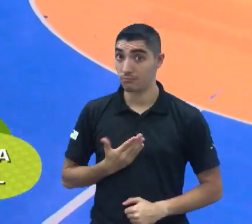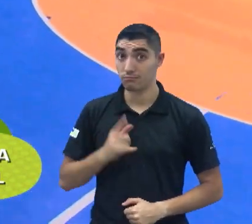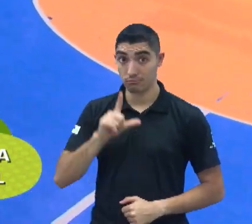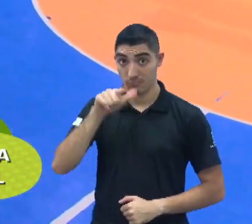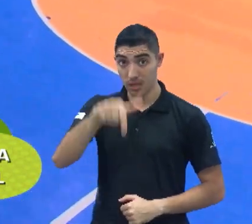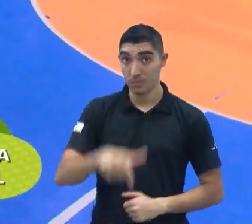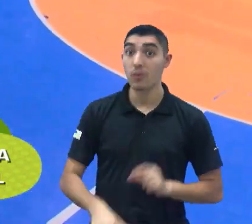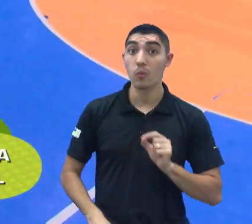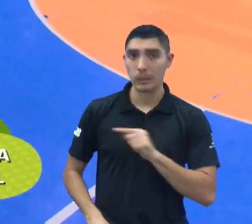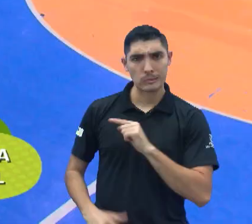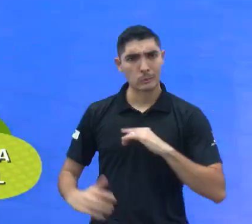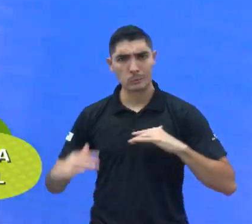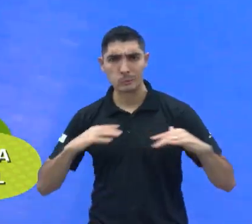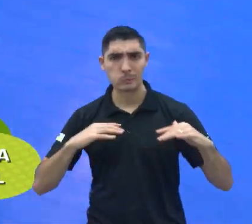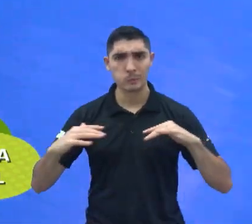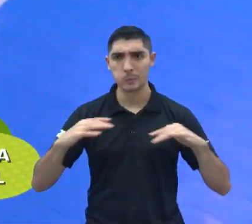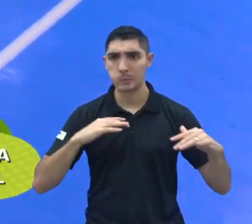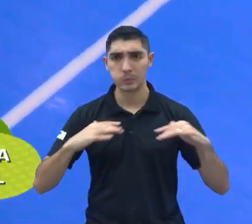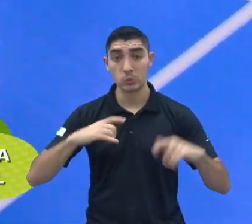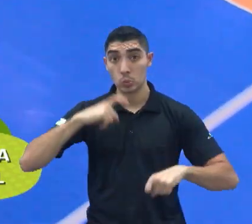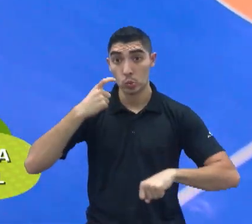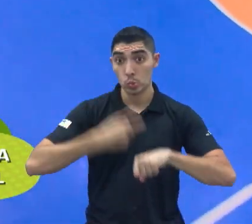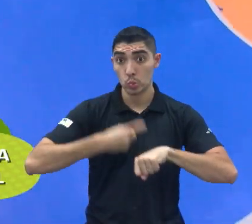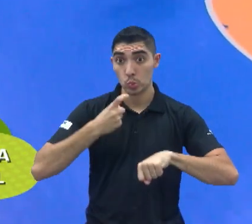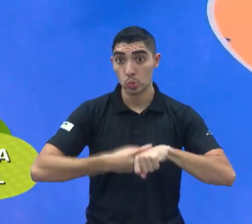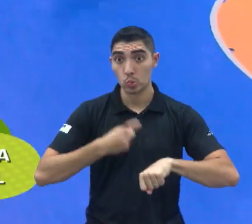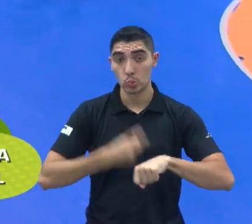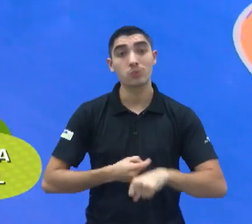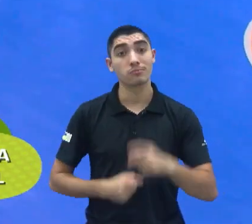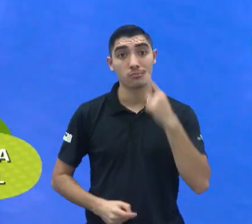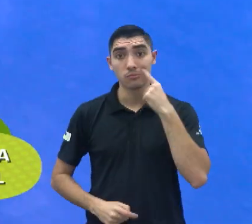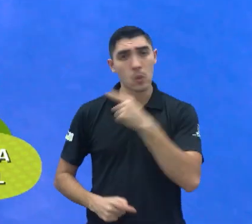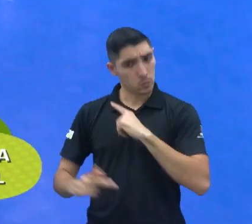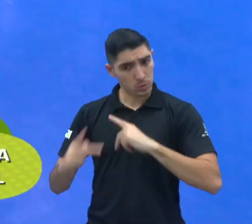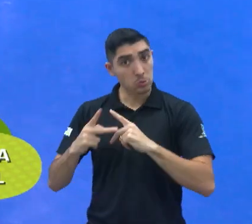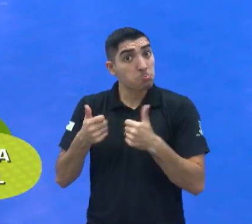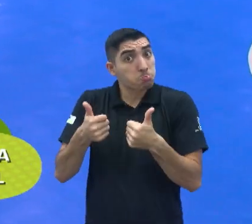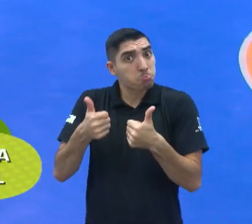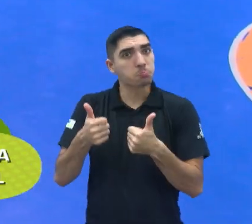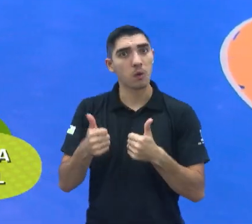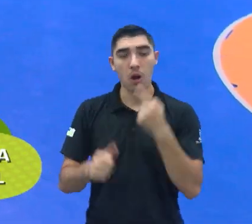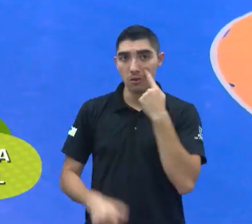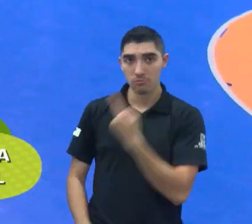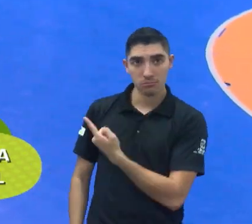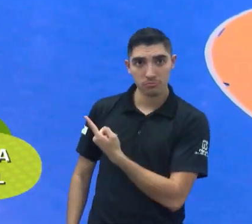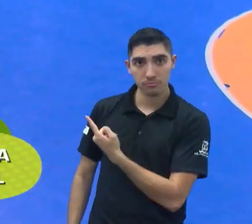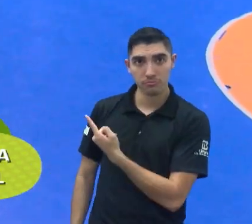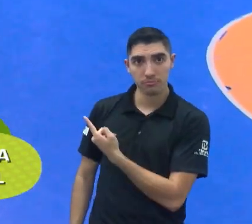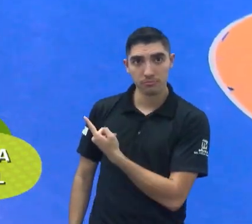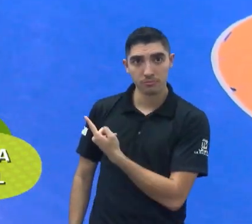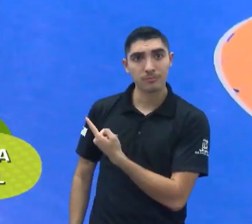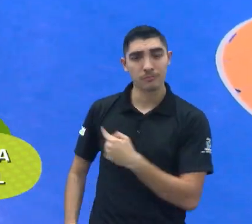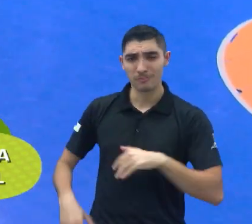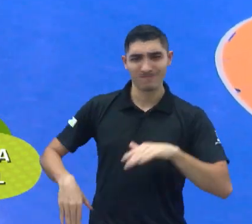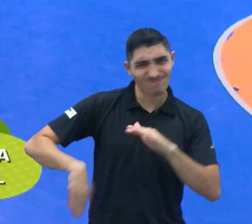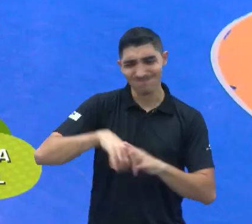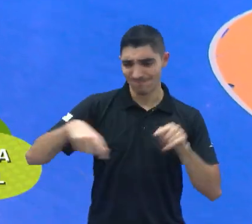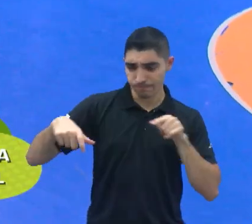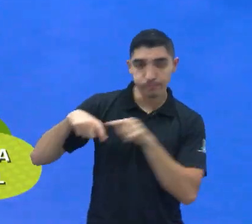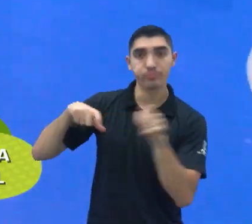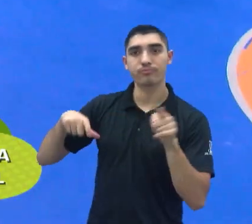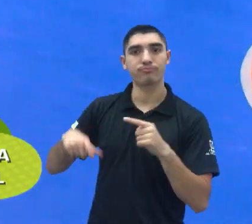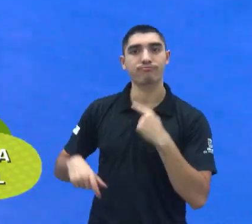foi bem diferente. O São José até que começou bem. Nesse chute de Gustavo, sem ângulo, a bola ficou em